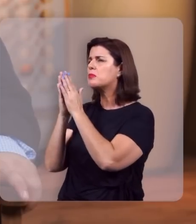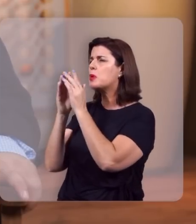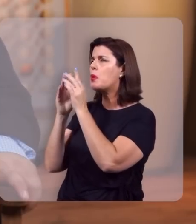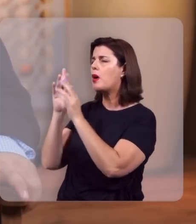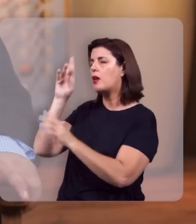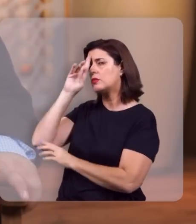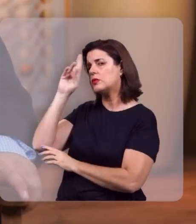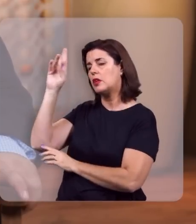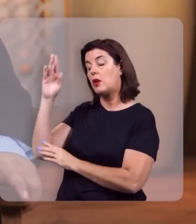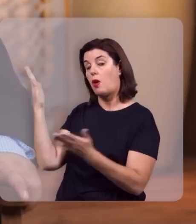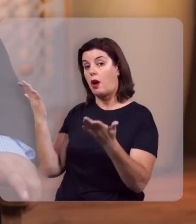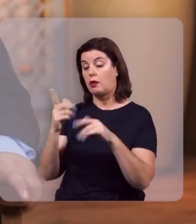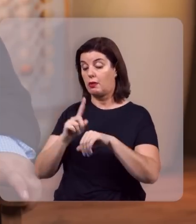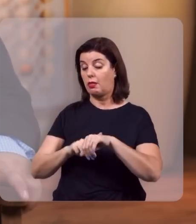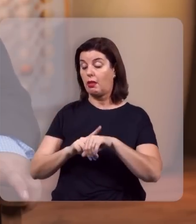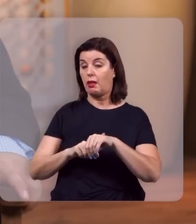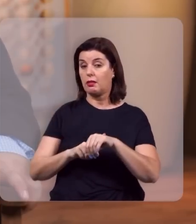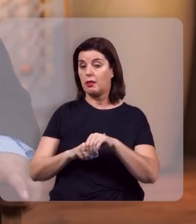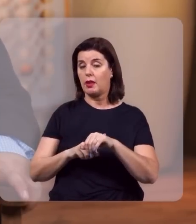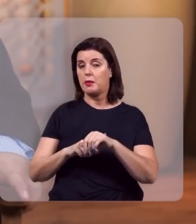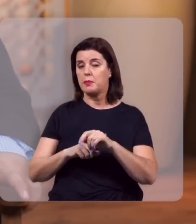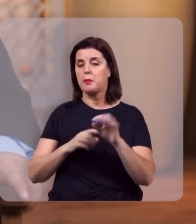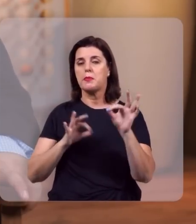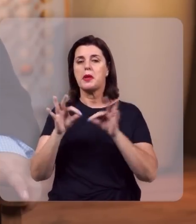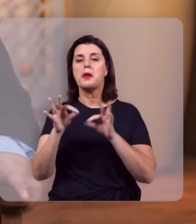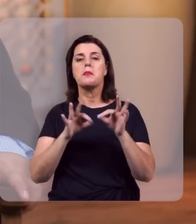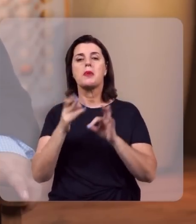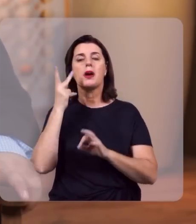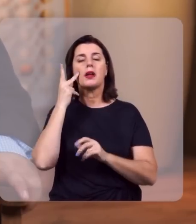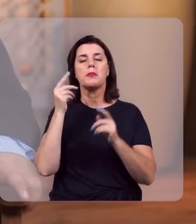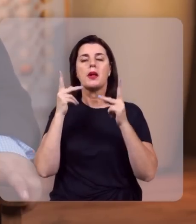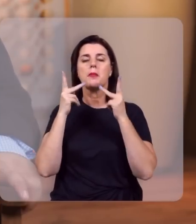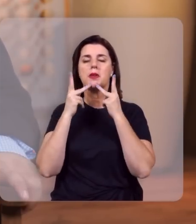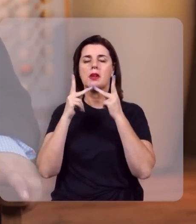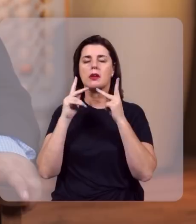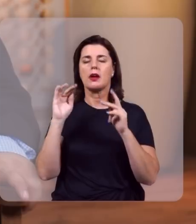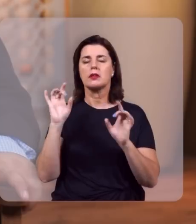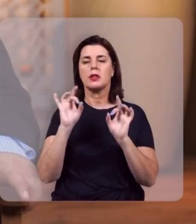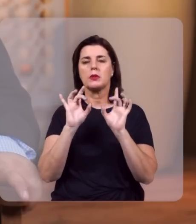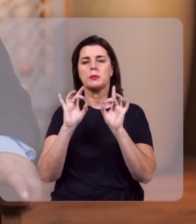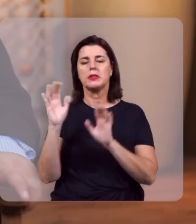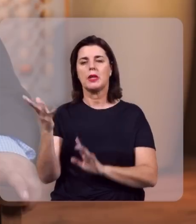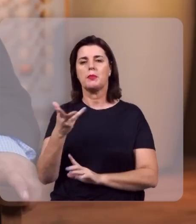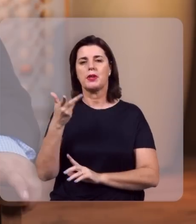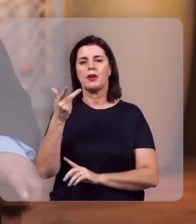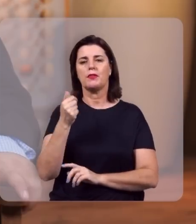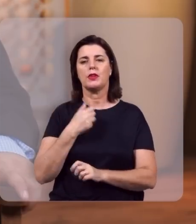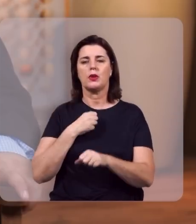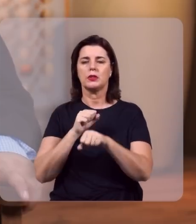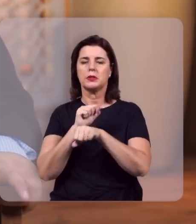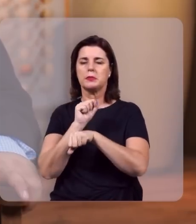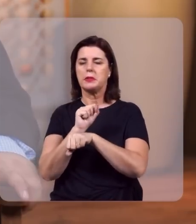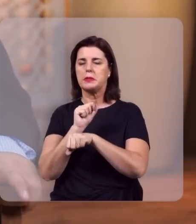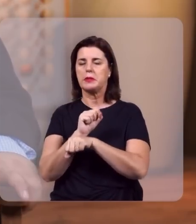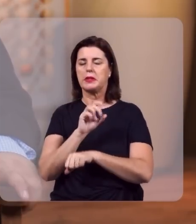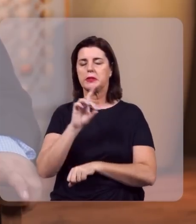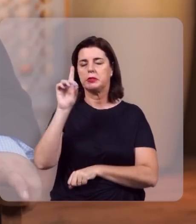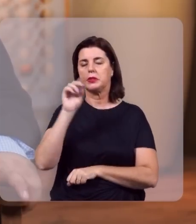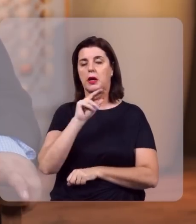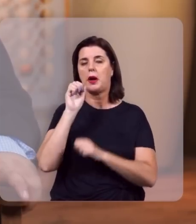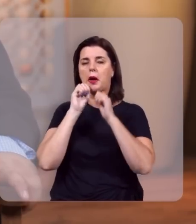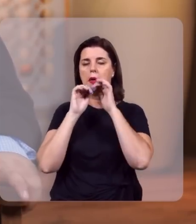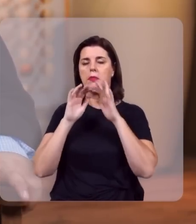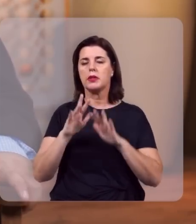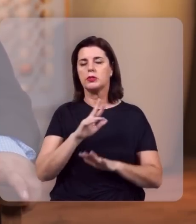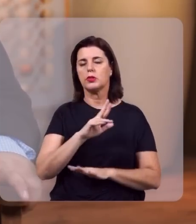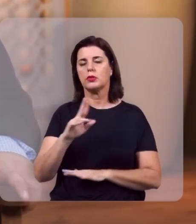Senhor. E agora, nesse momento, prepare-se para ouvir essa mensagem tão maravilhosa através do reverendo Hernandes. Não fique ansioso, busque a